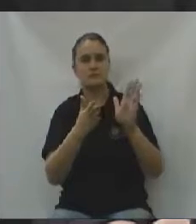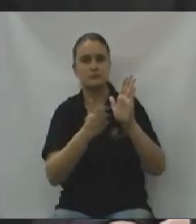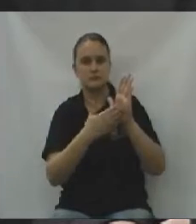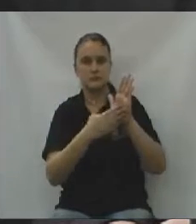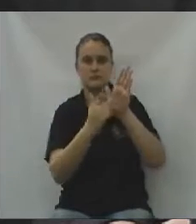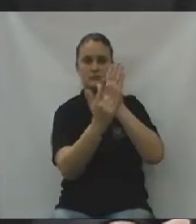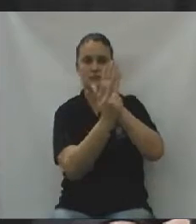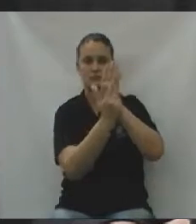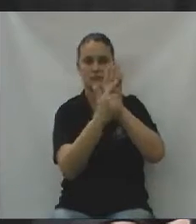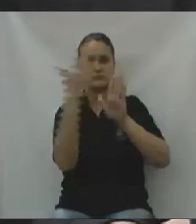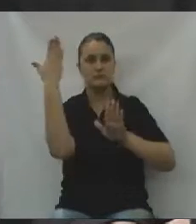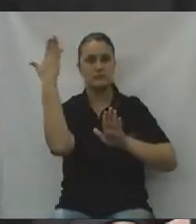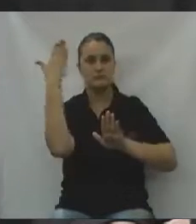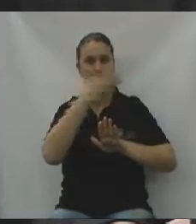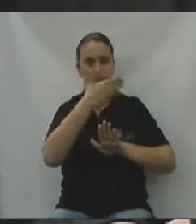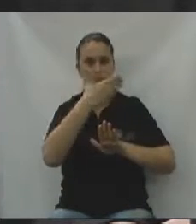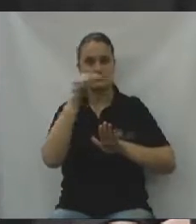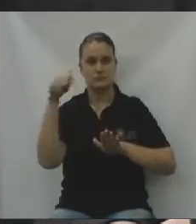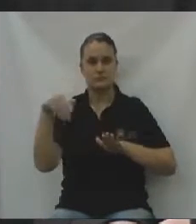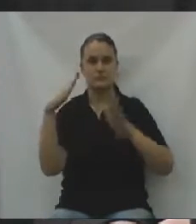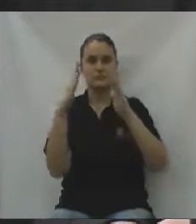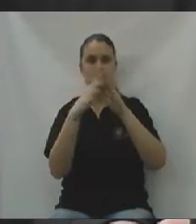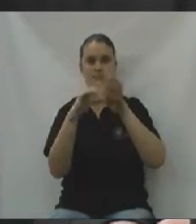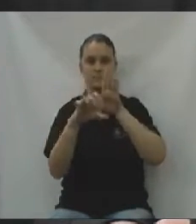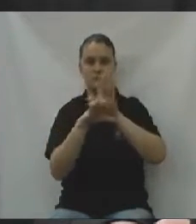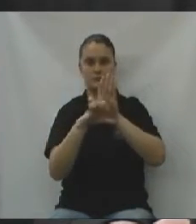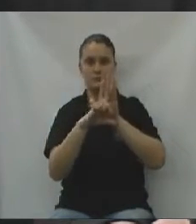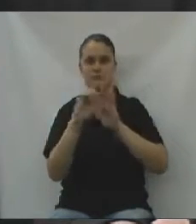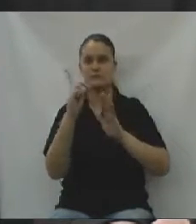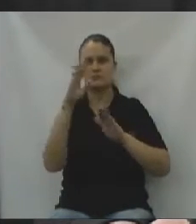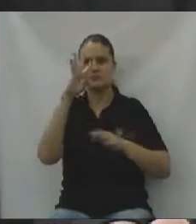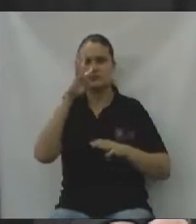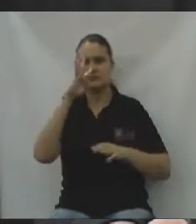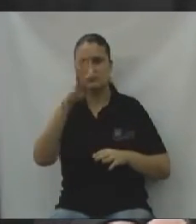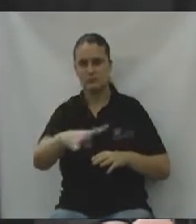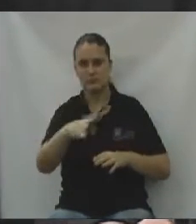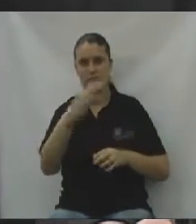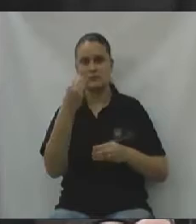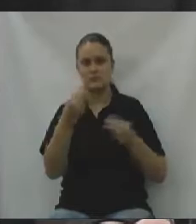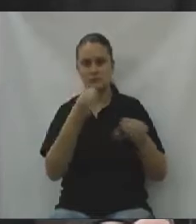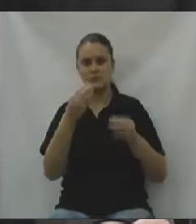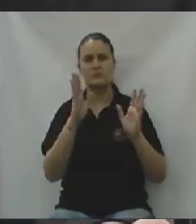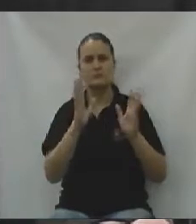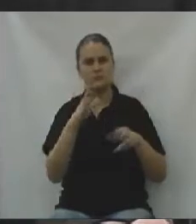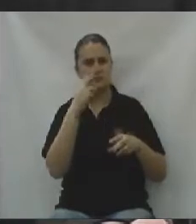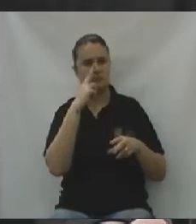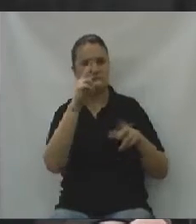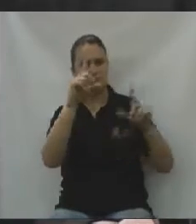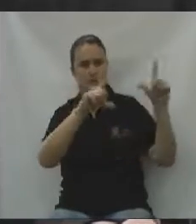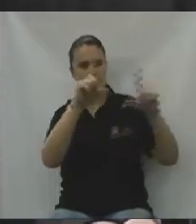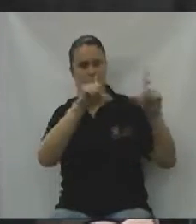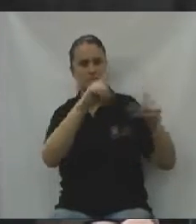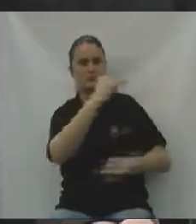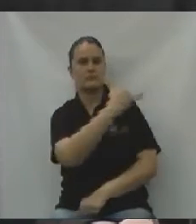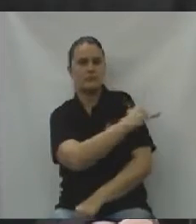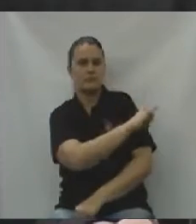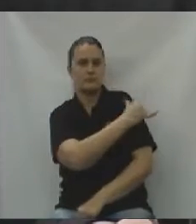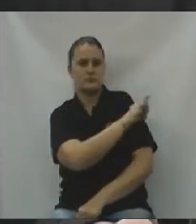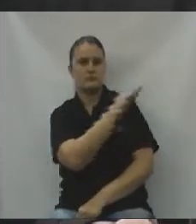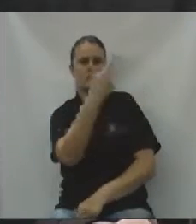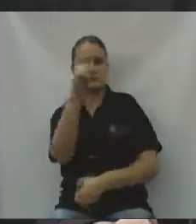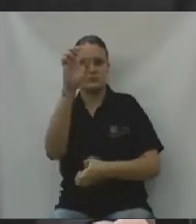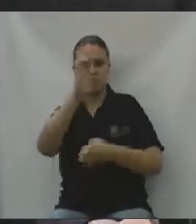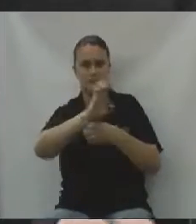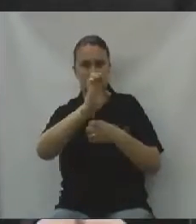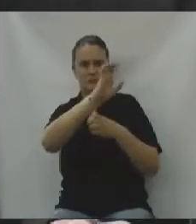parecer, para que essa Casa de Leis não seja acusada, como foi, e eu vi na televisão, no Rio de Janeiro e em outros